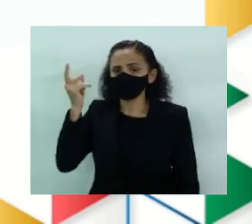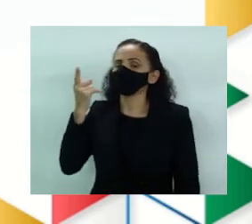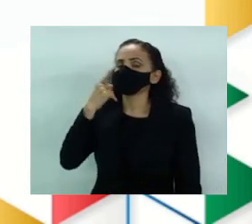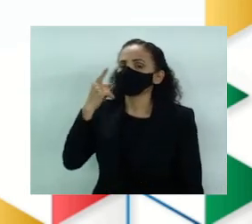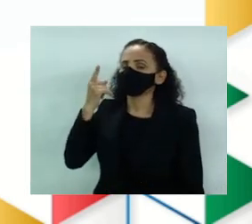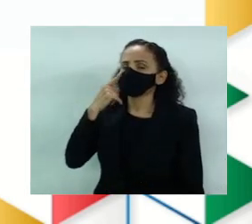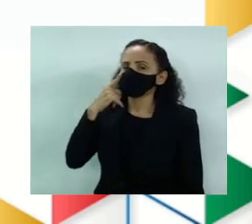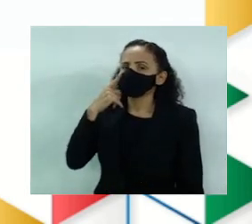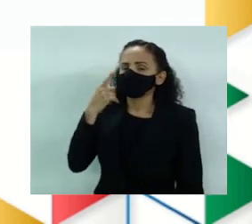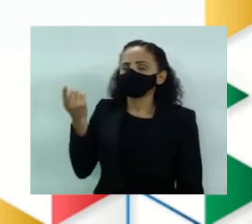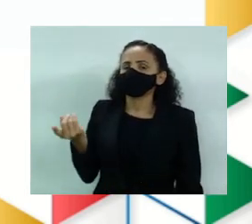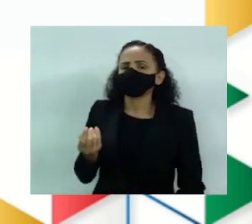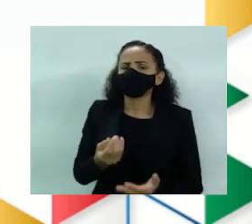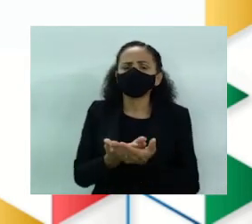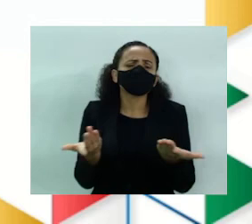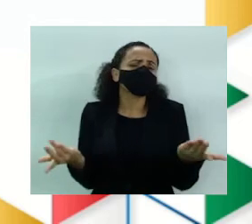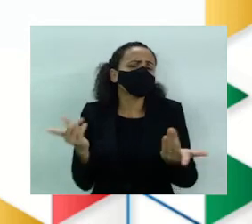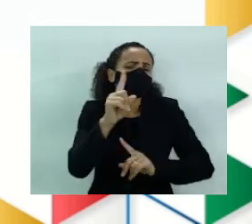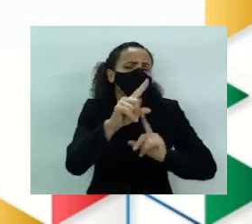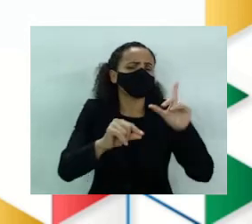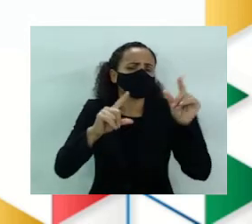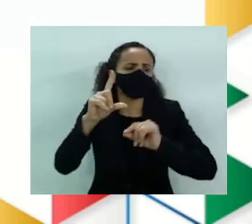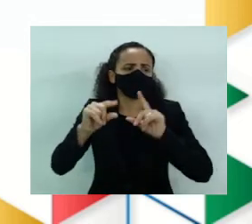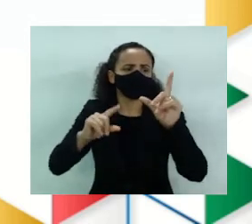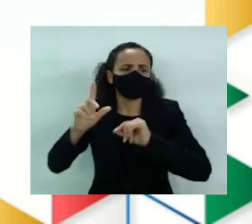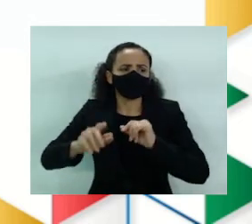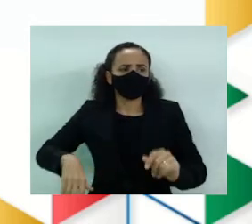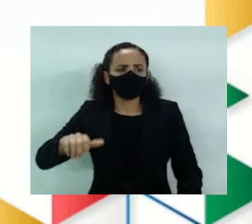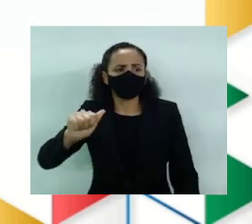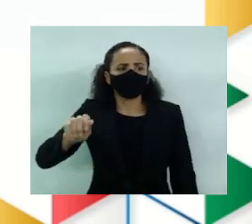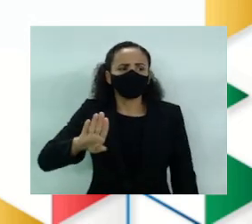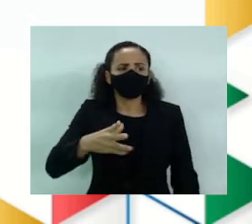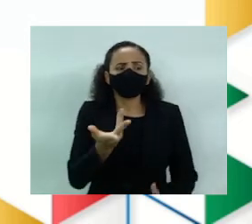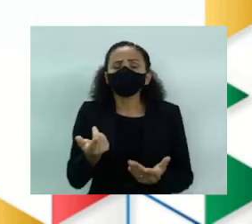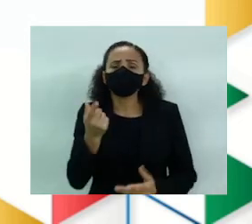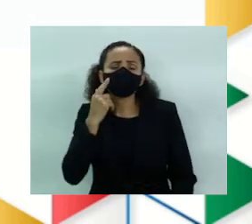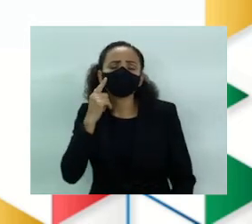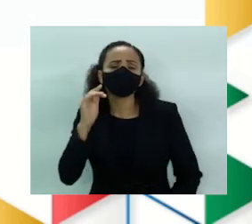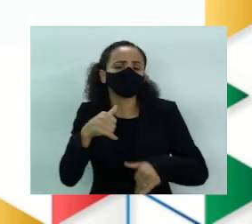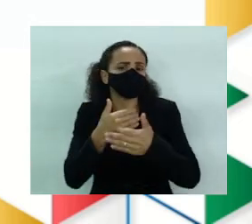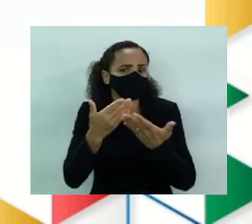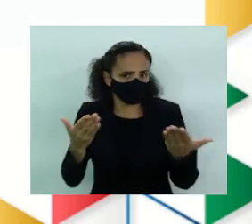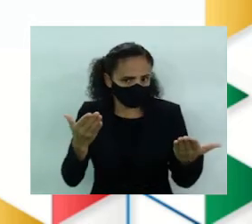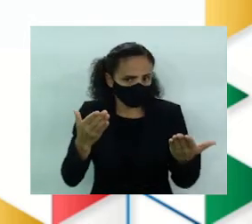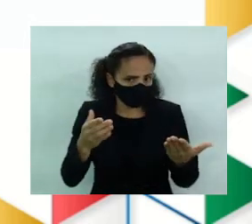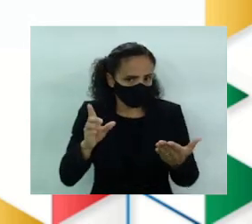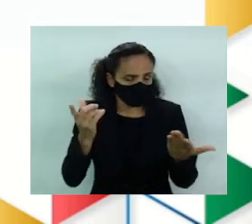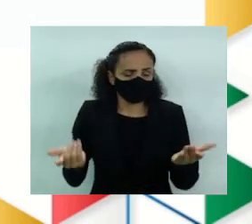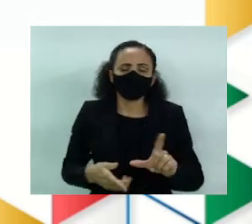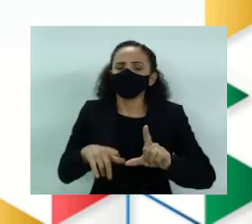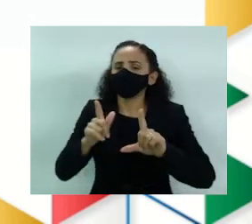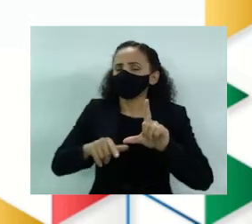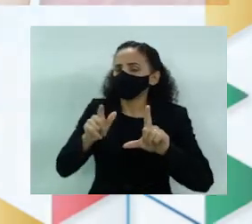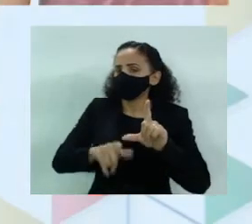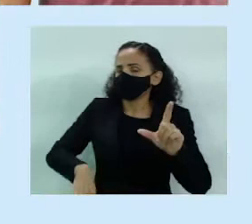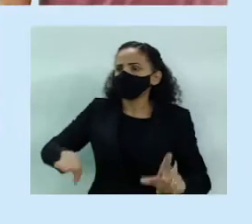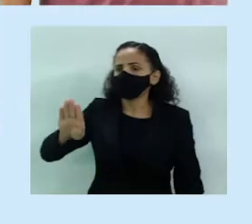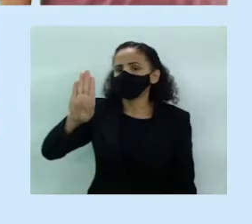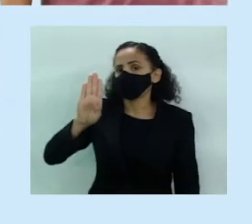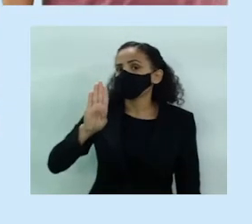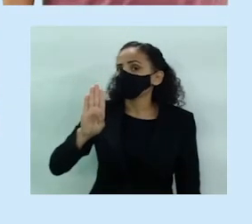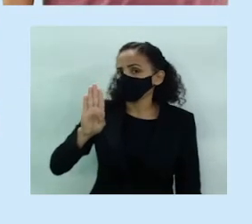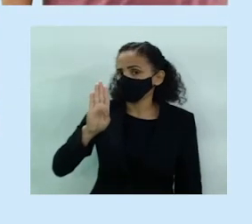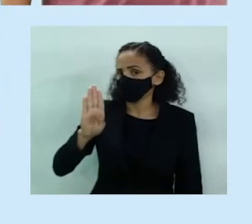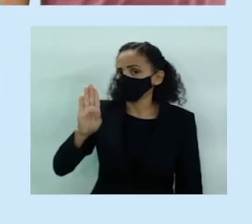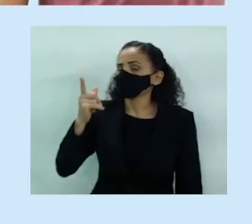resíduo tóxico, o resíduo orgânico, o resíduo mineral ou o resíduo atômico? Letra B, né? Resíduo orgânico,